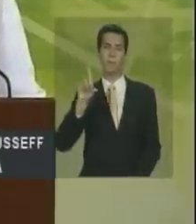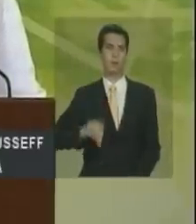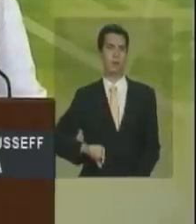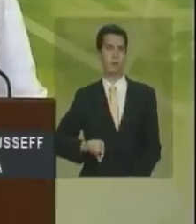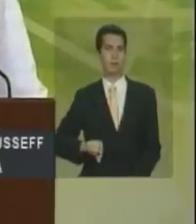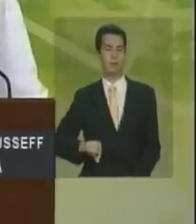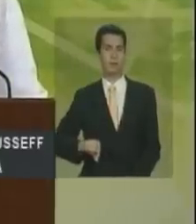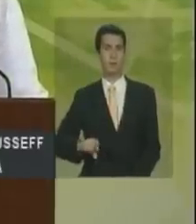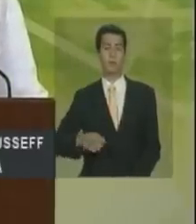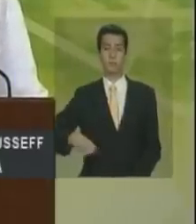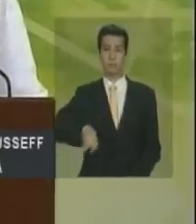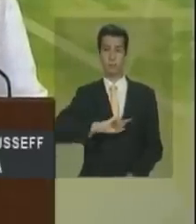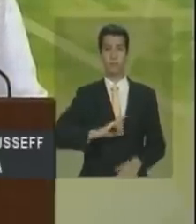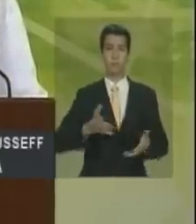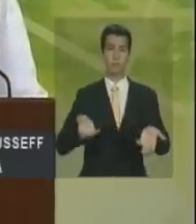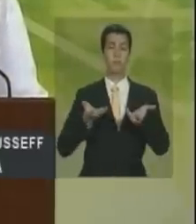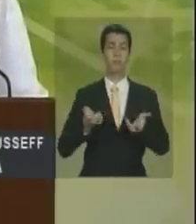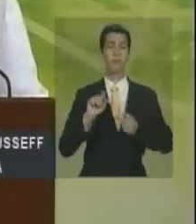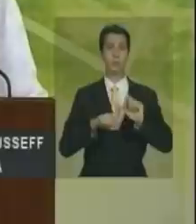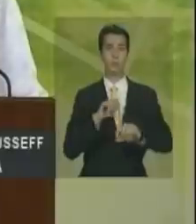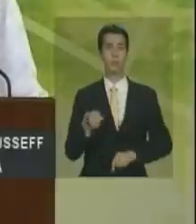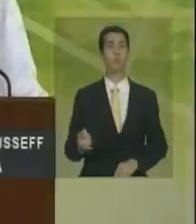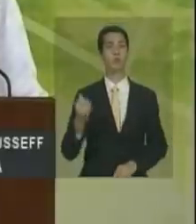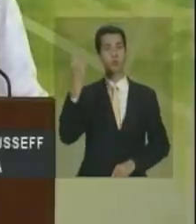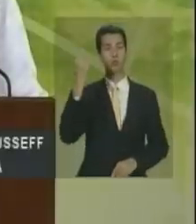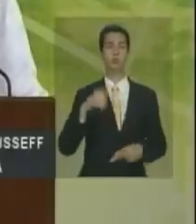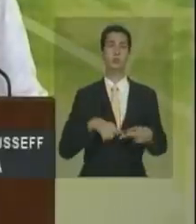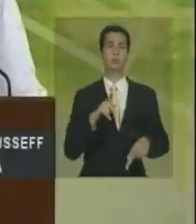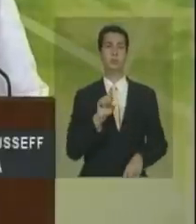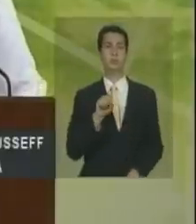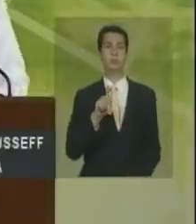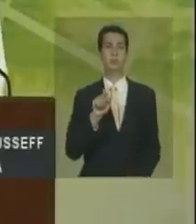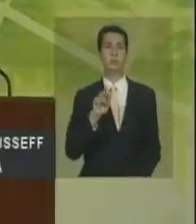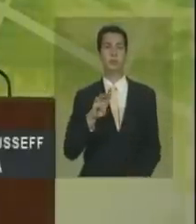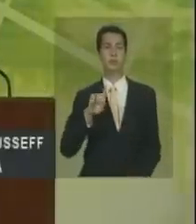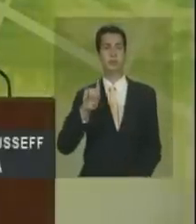sim, juros e spreads menores no Brasil.